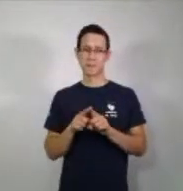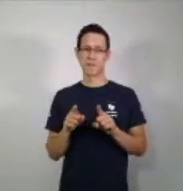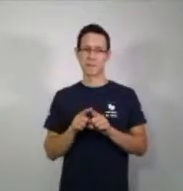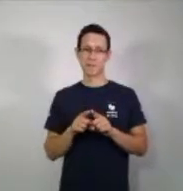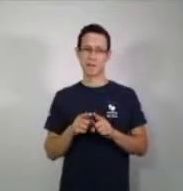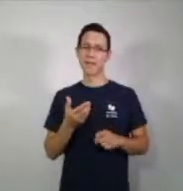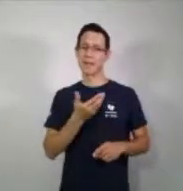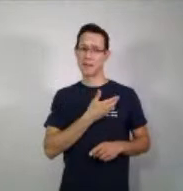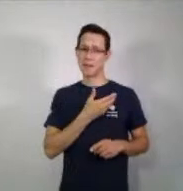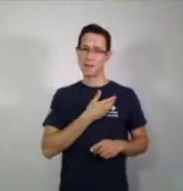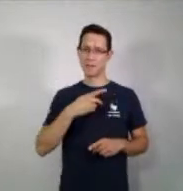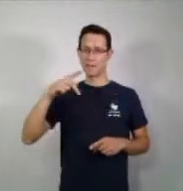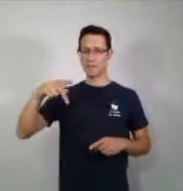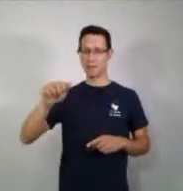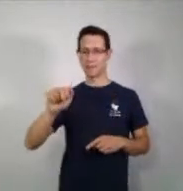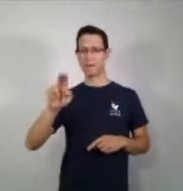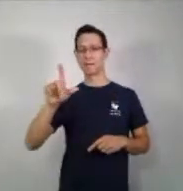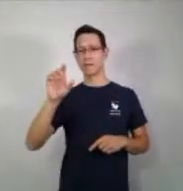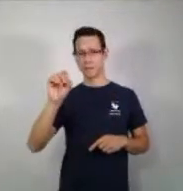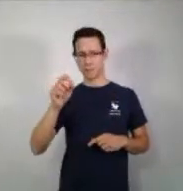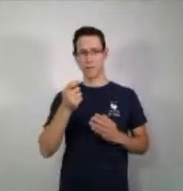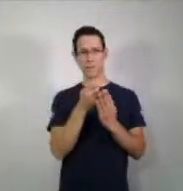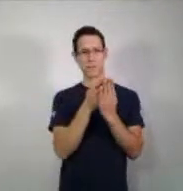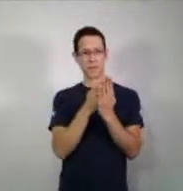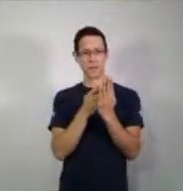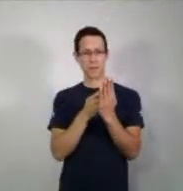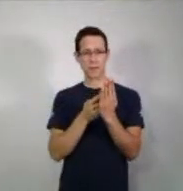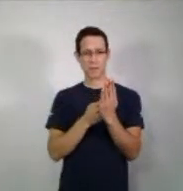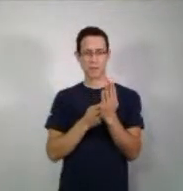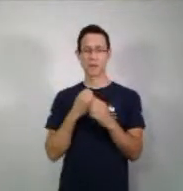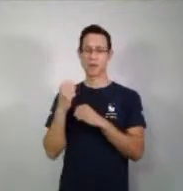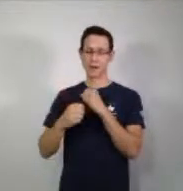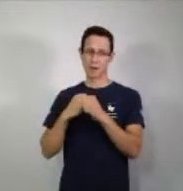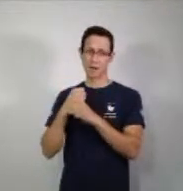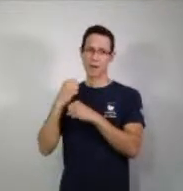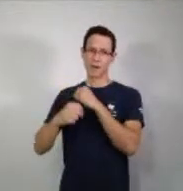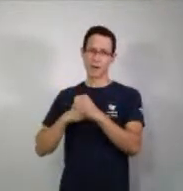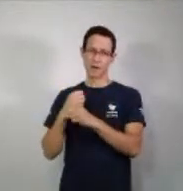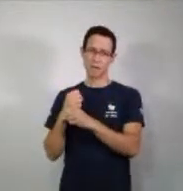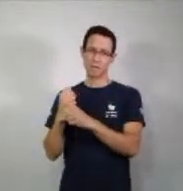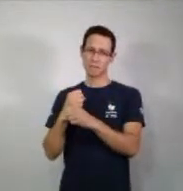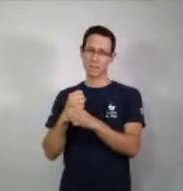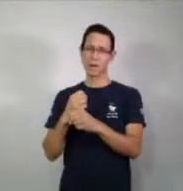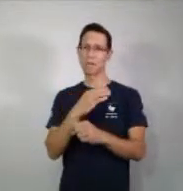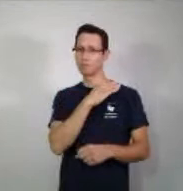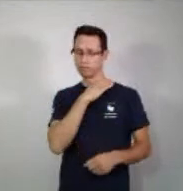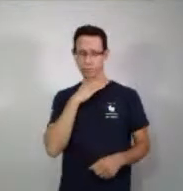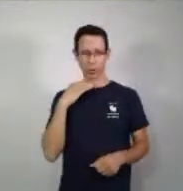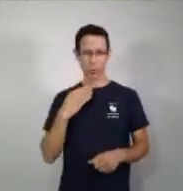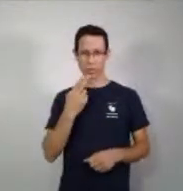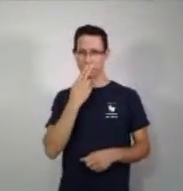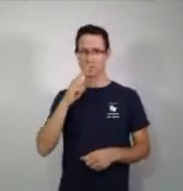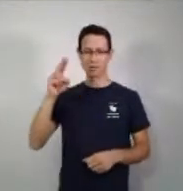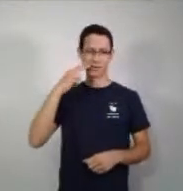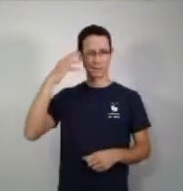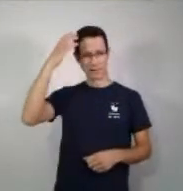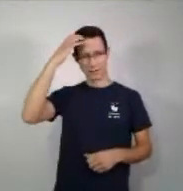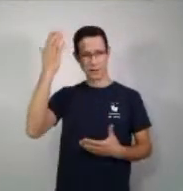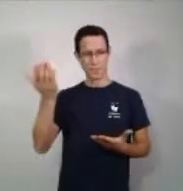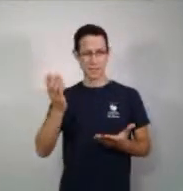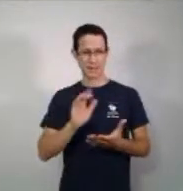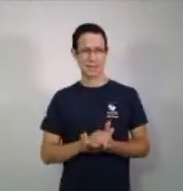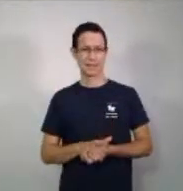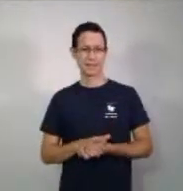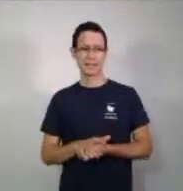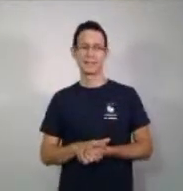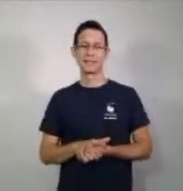do Paulo, um escritor, que alguns anos depois seria morto no campo de concentração. Então, ainda nesse momento, você tem vontade de entrar